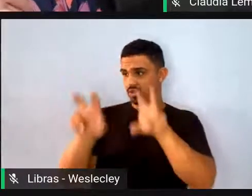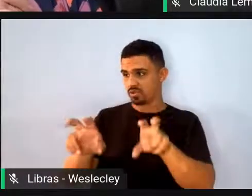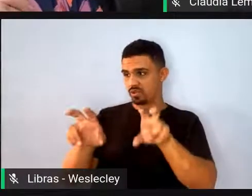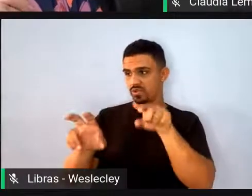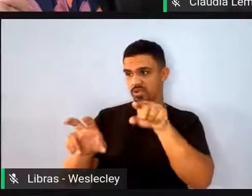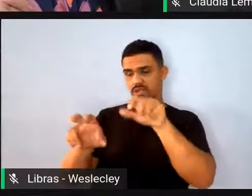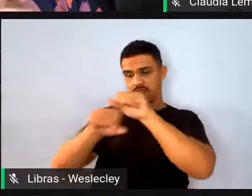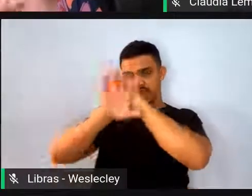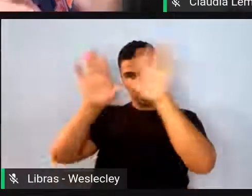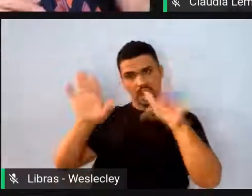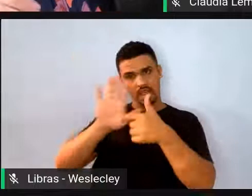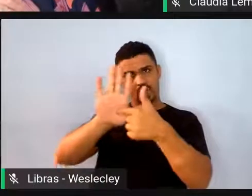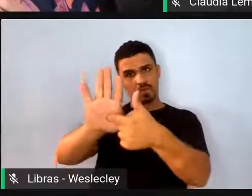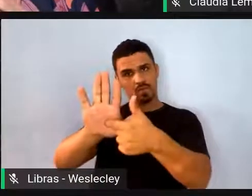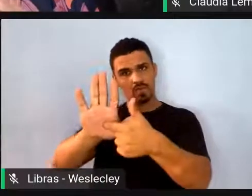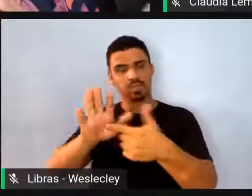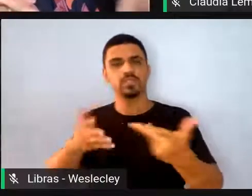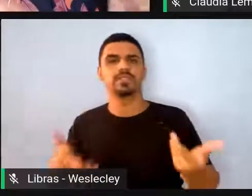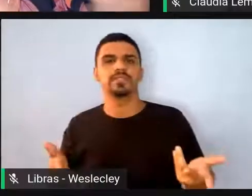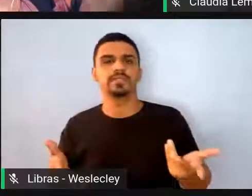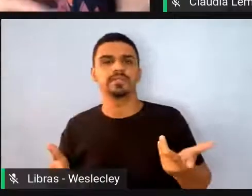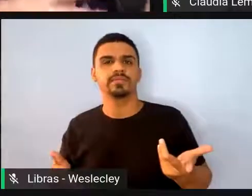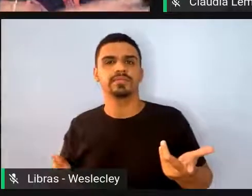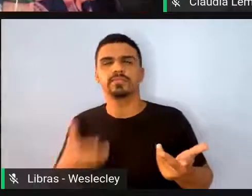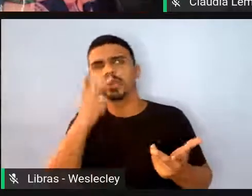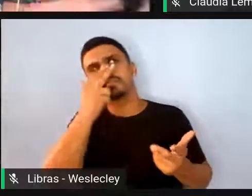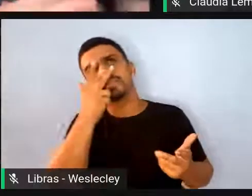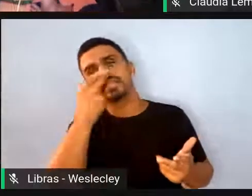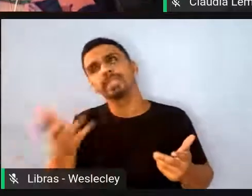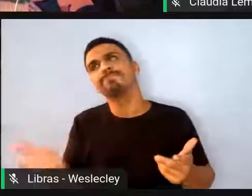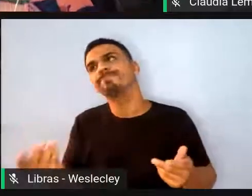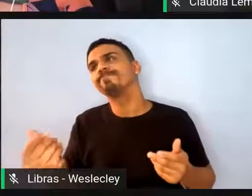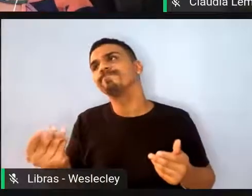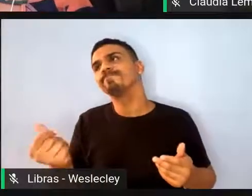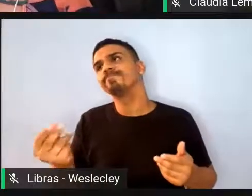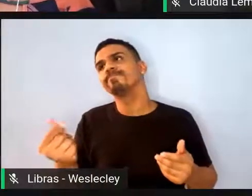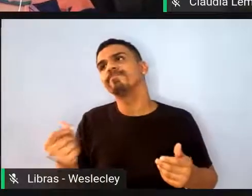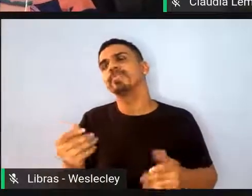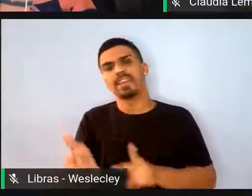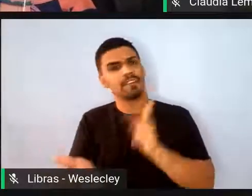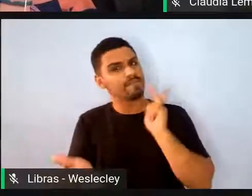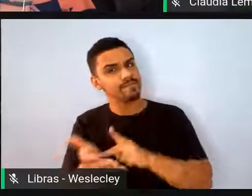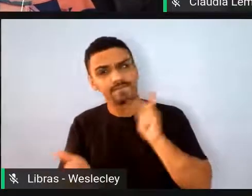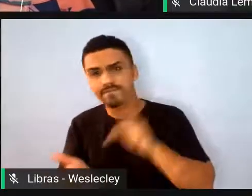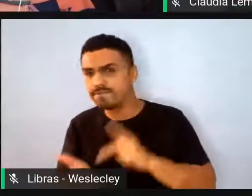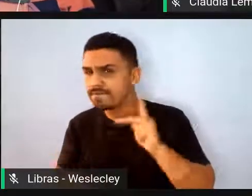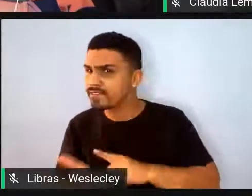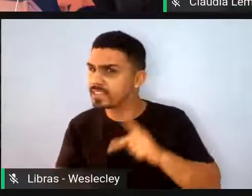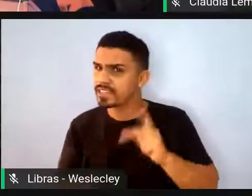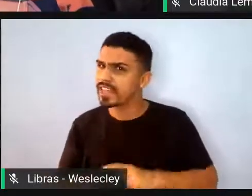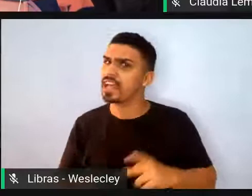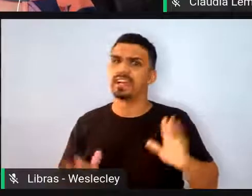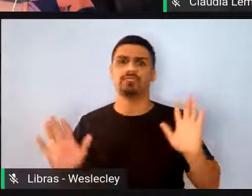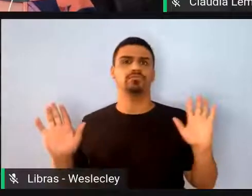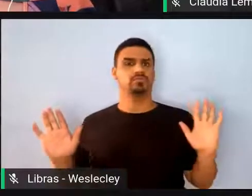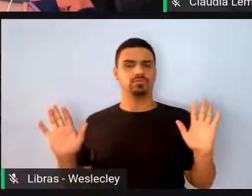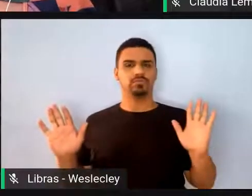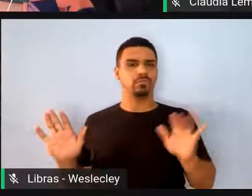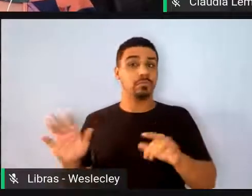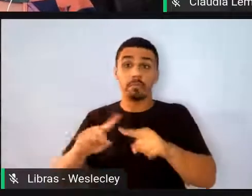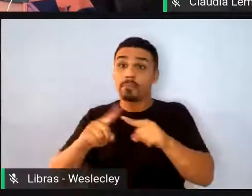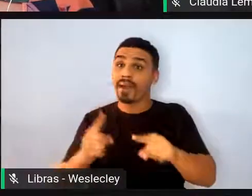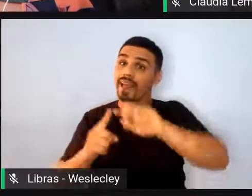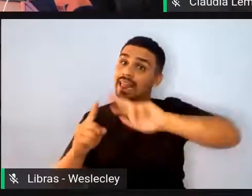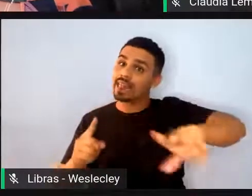claro, e carece do resto, parece que aquilo é a verdade absoluta, né, e de fato não é. O que eu acho é que